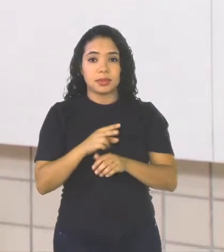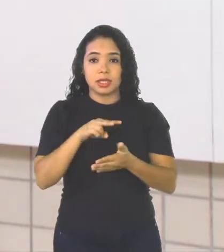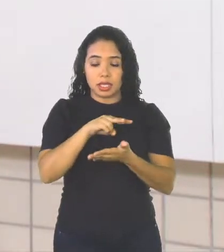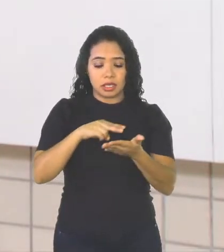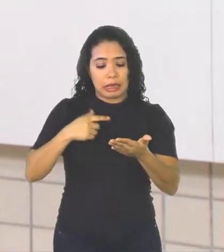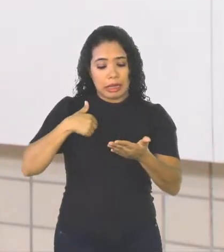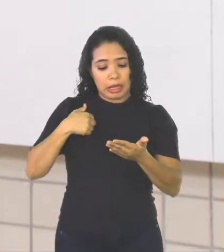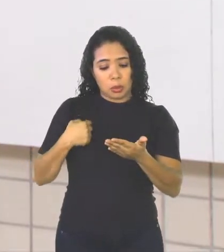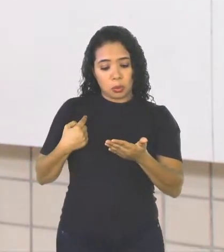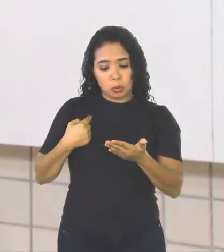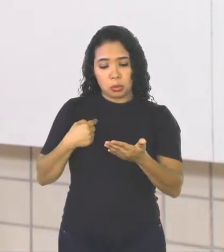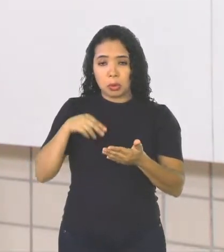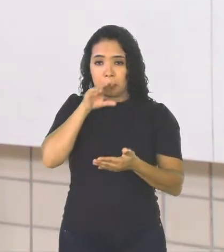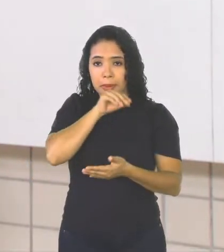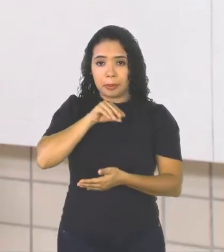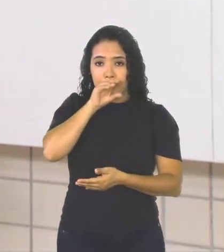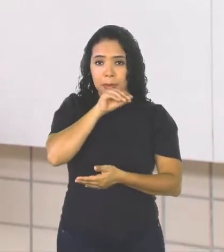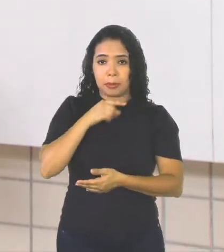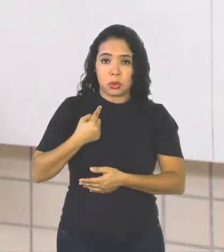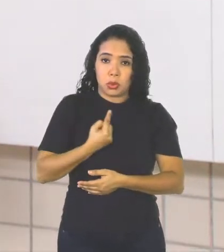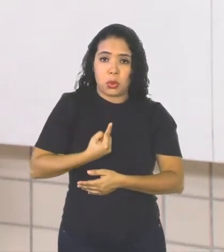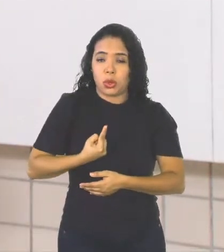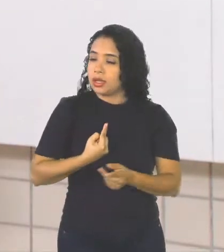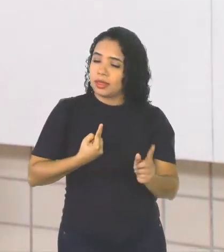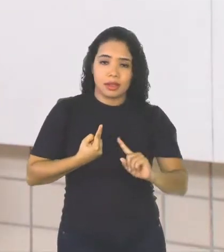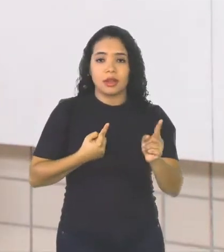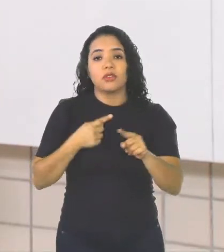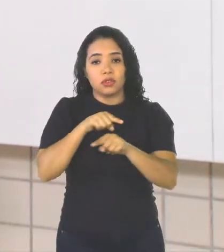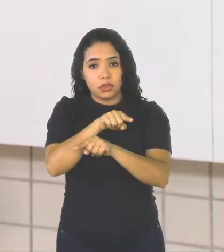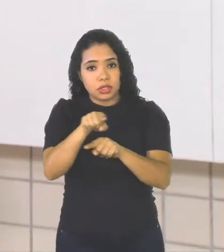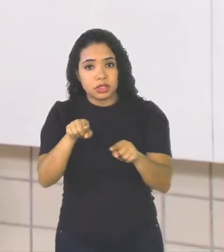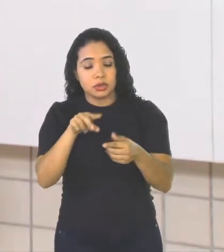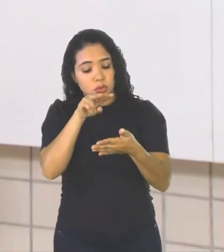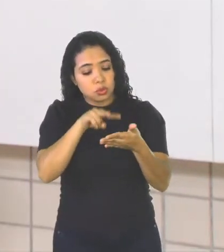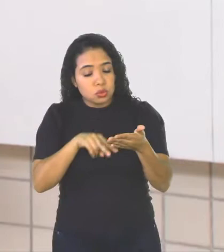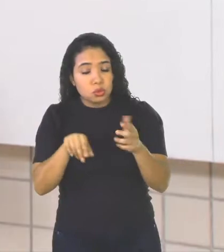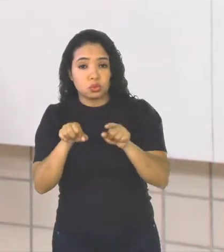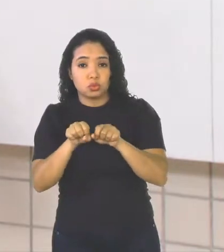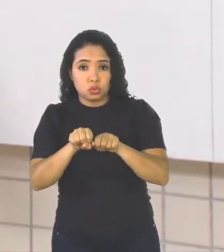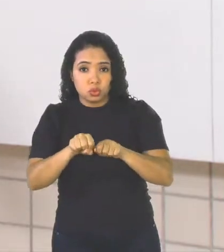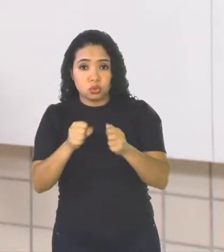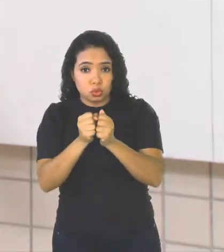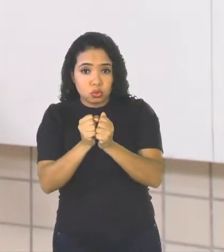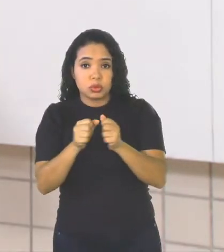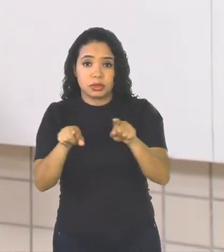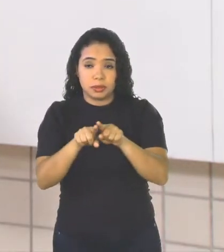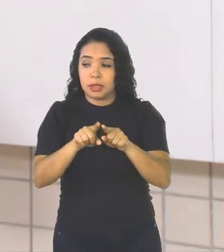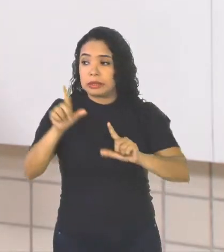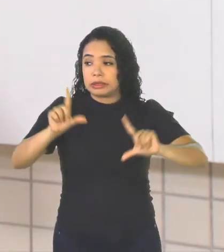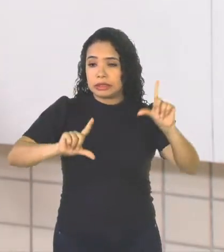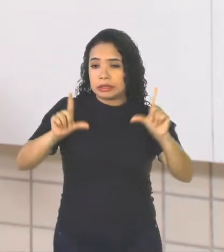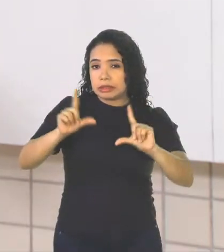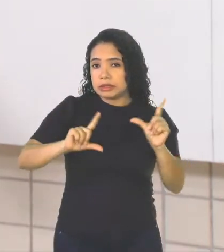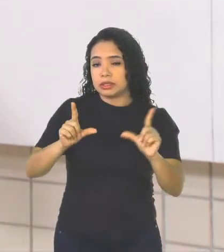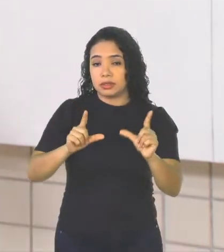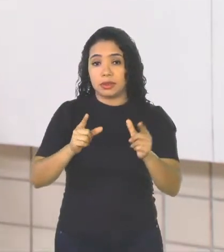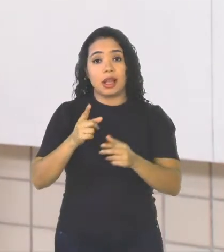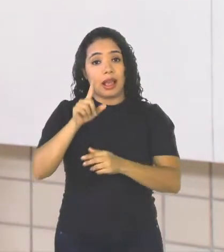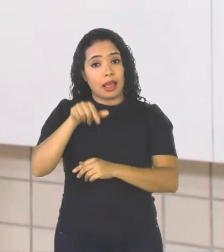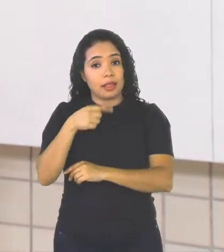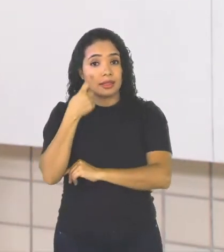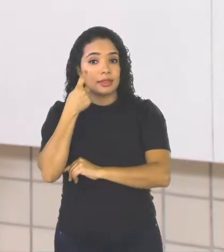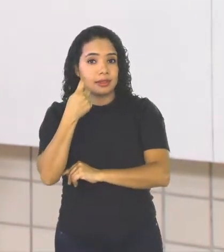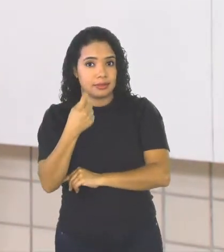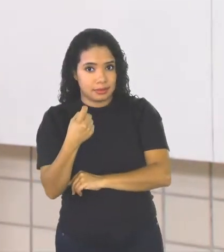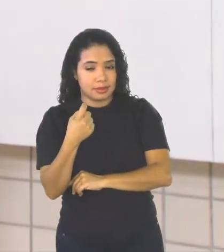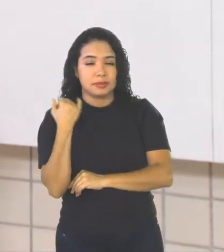eu falando não, tá? Façam a leitura em casa também. Vamos treinar a leitura. Isso é interessante e